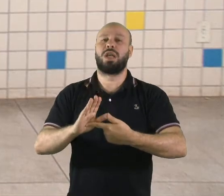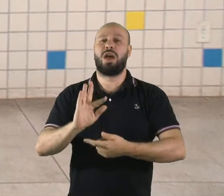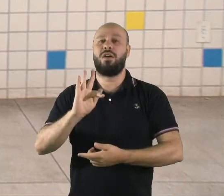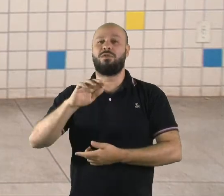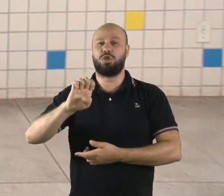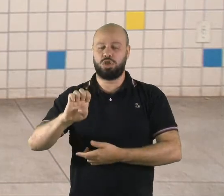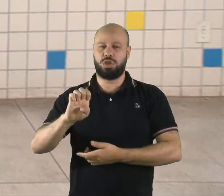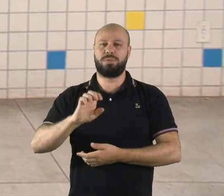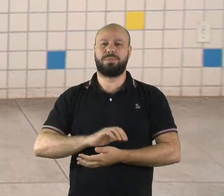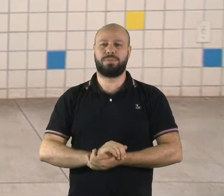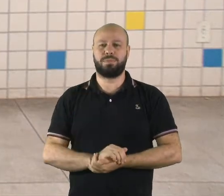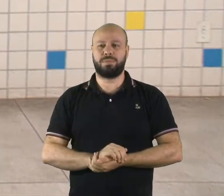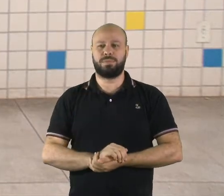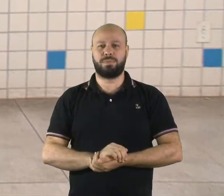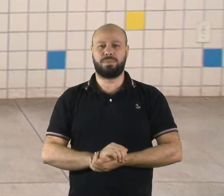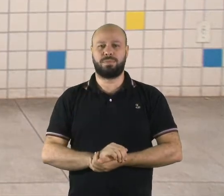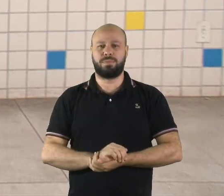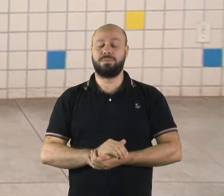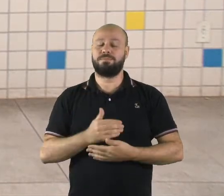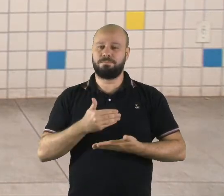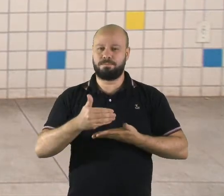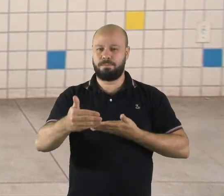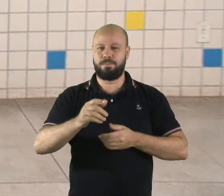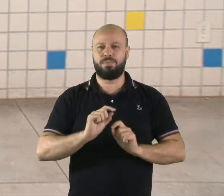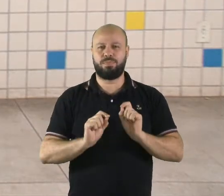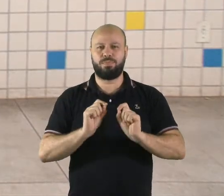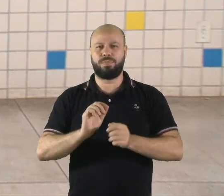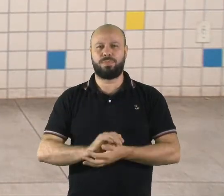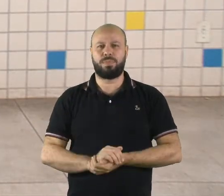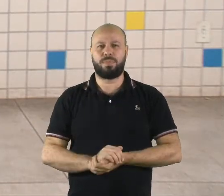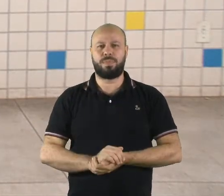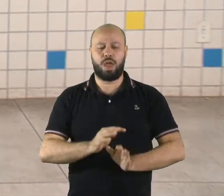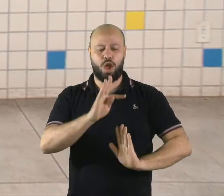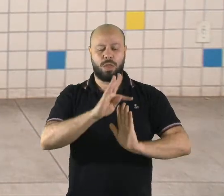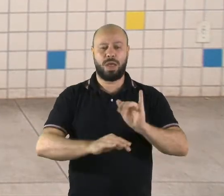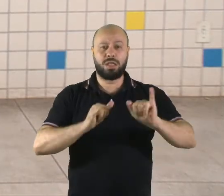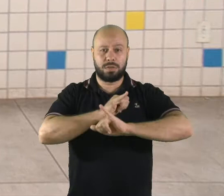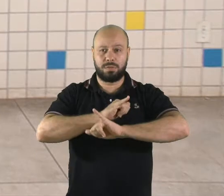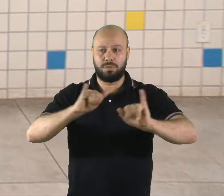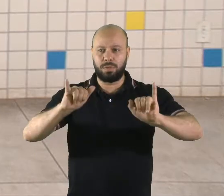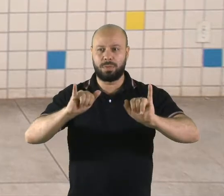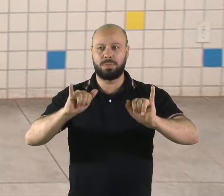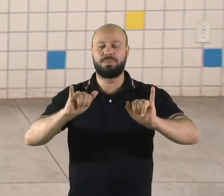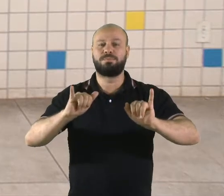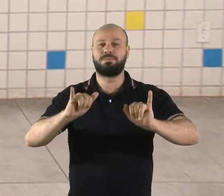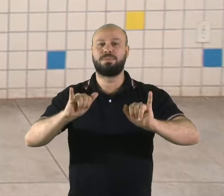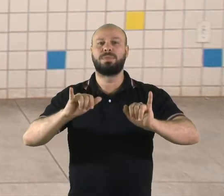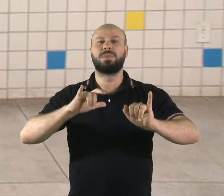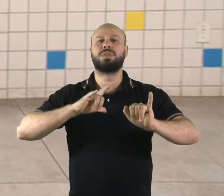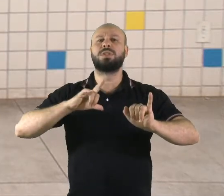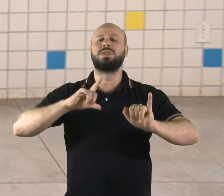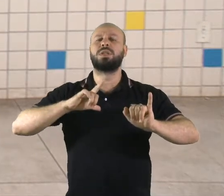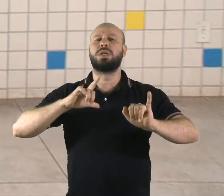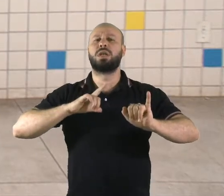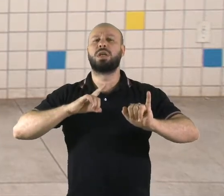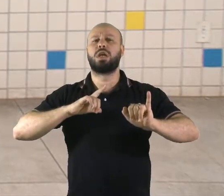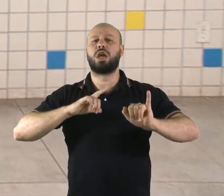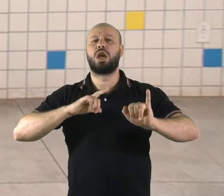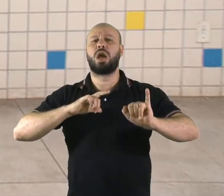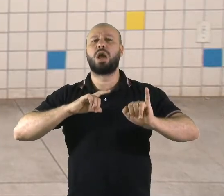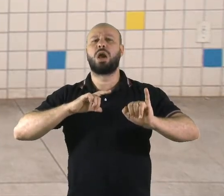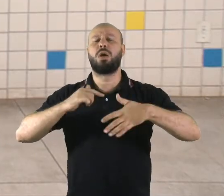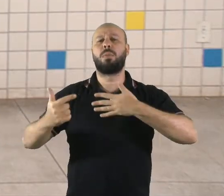aqui. Bem, como o texto ele é informativo e tem o maior objetivo